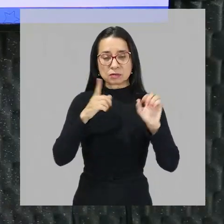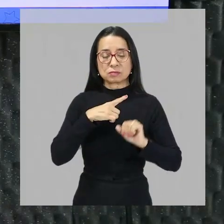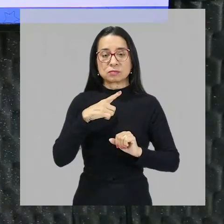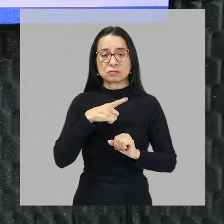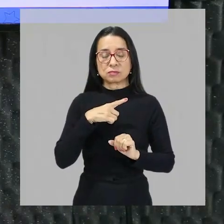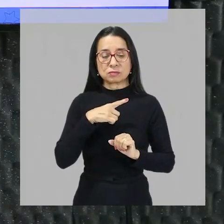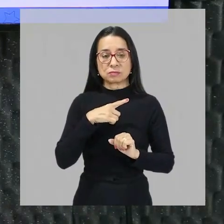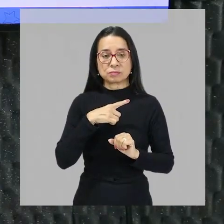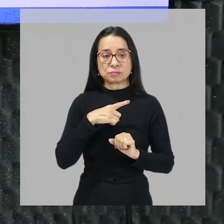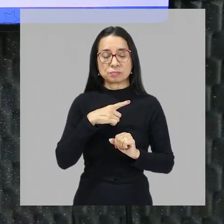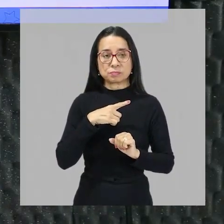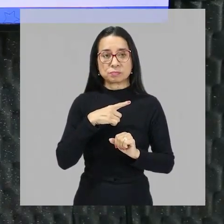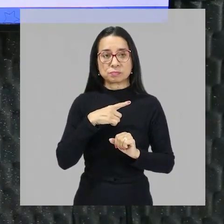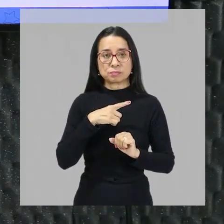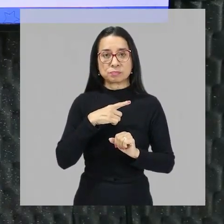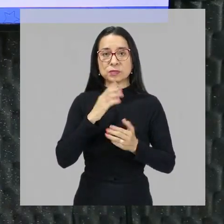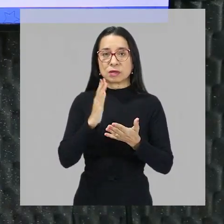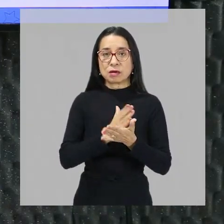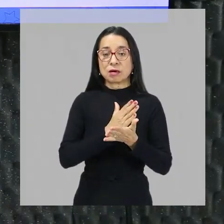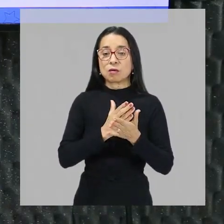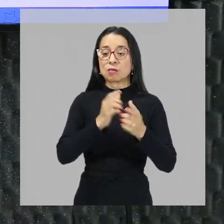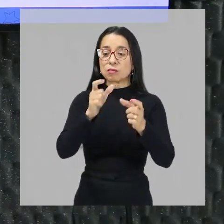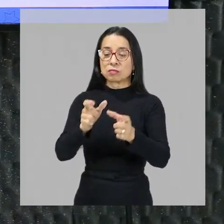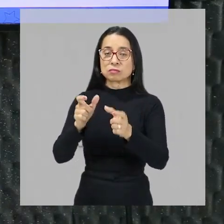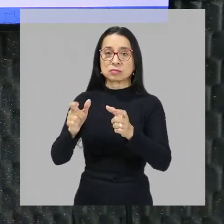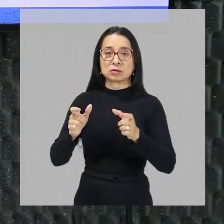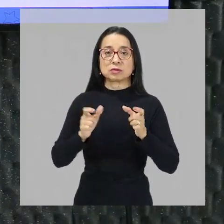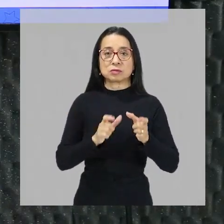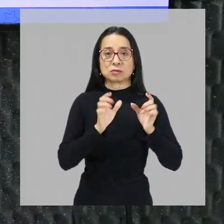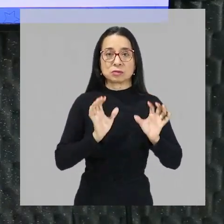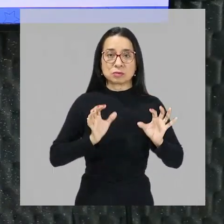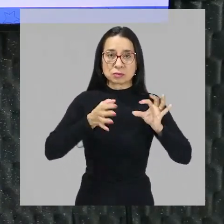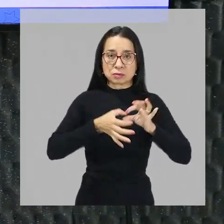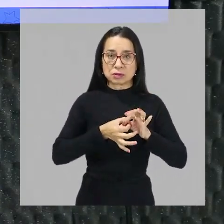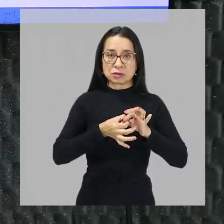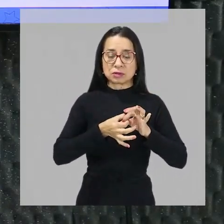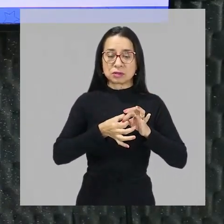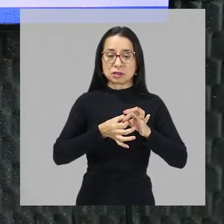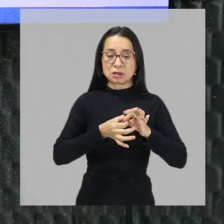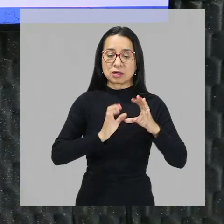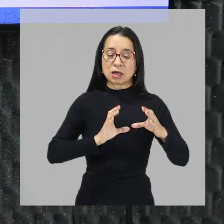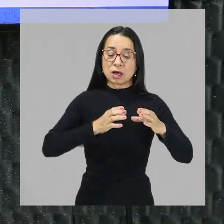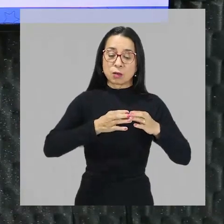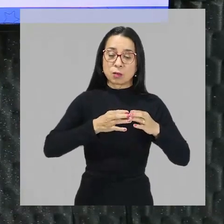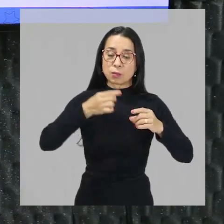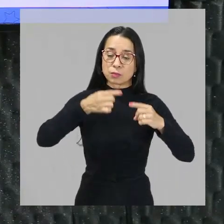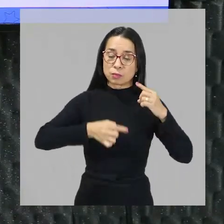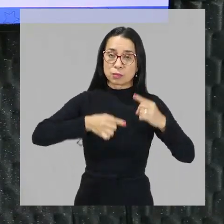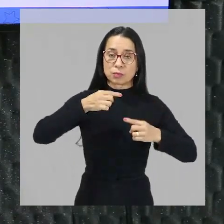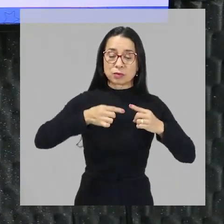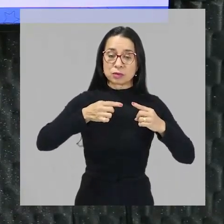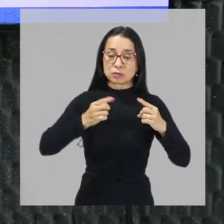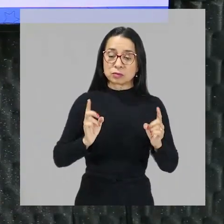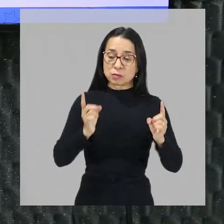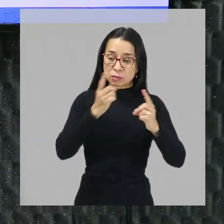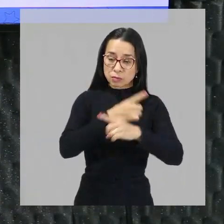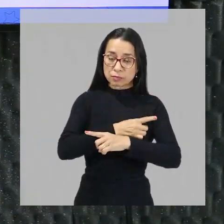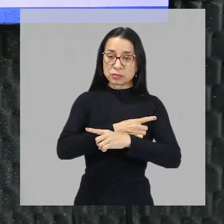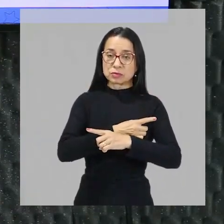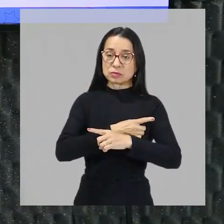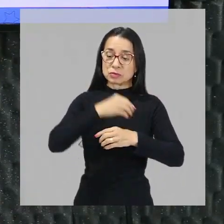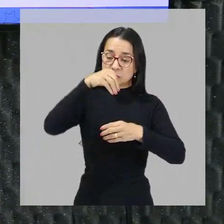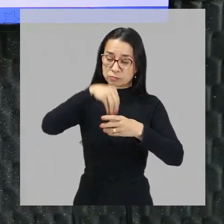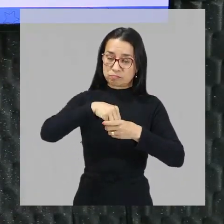tem determinados setores ligados a grupos políticos opositores dentro